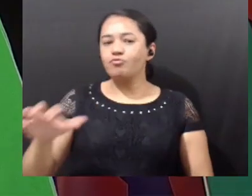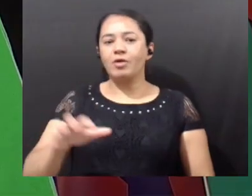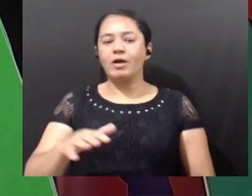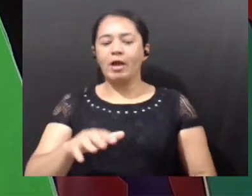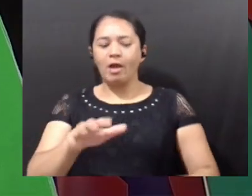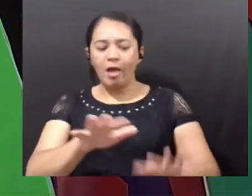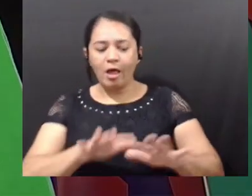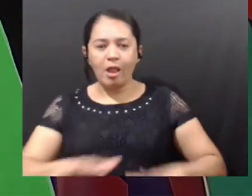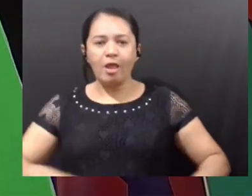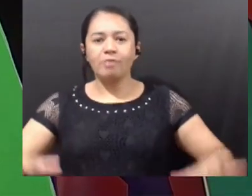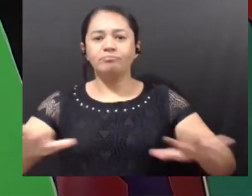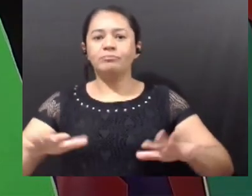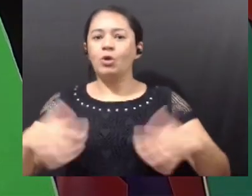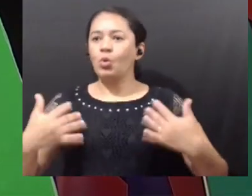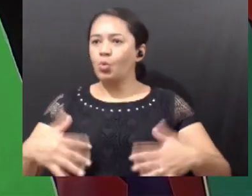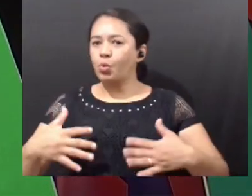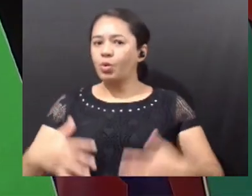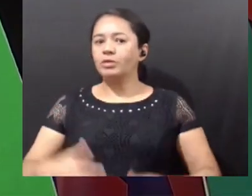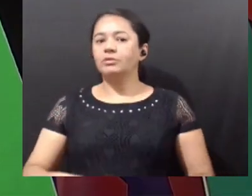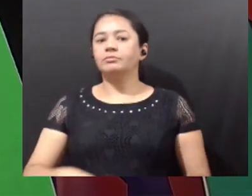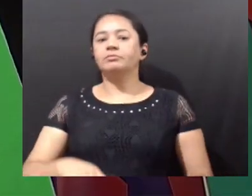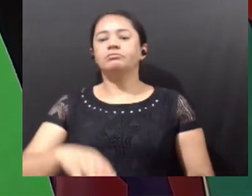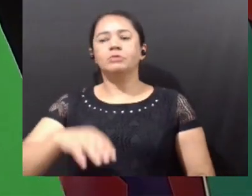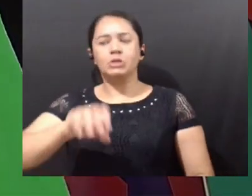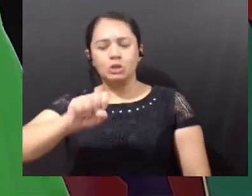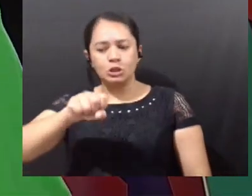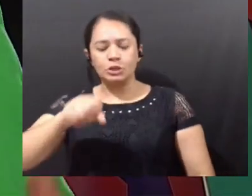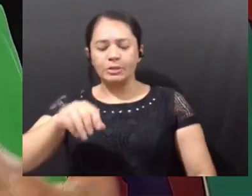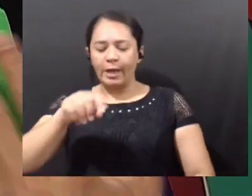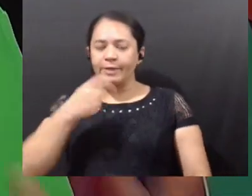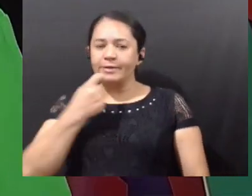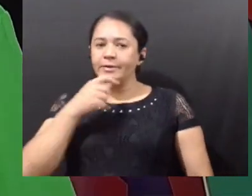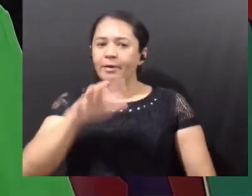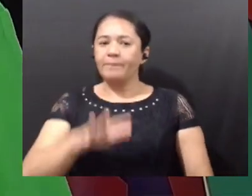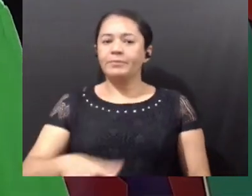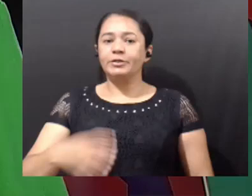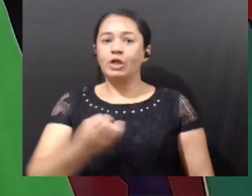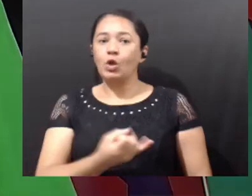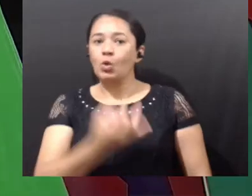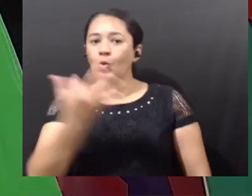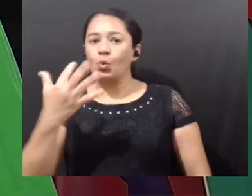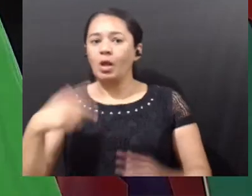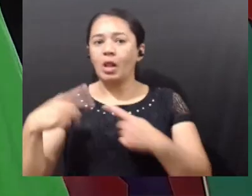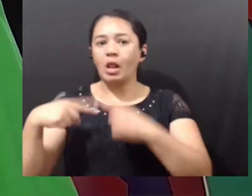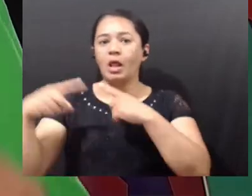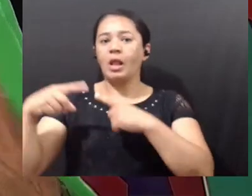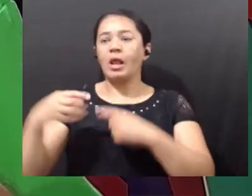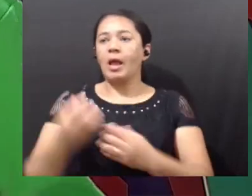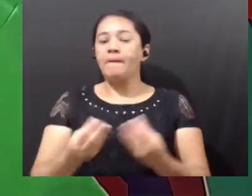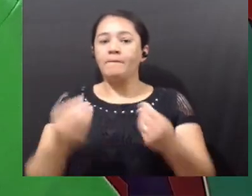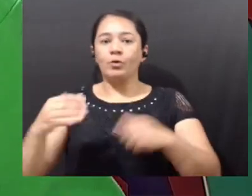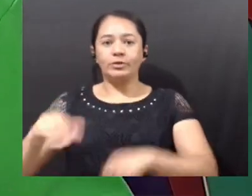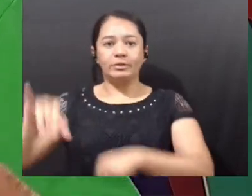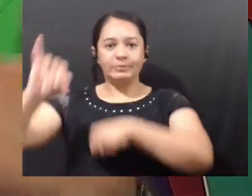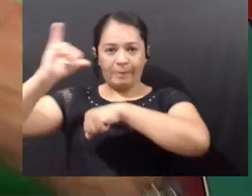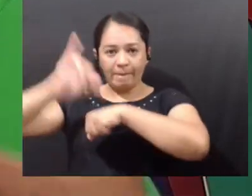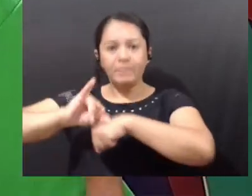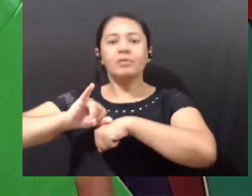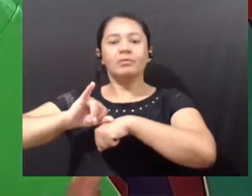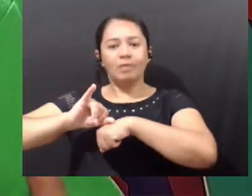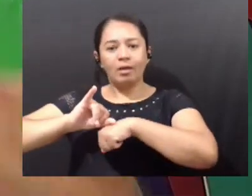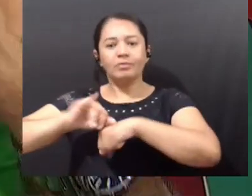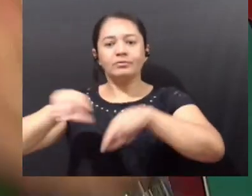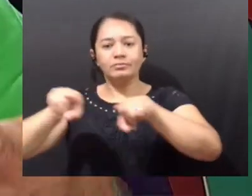promissor para o MEI? Com certeza, Campinas tem números superiores a muitas capitais, né? E também, Mirna, na